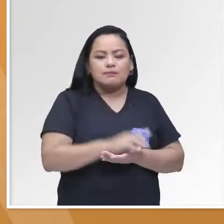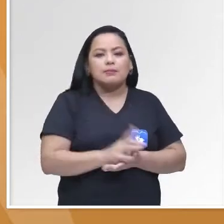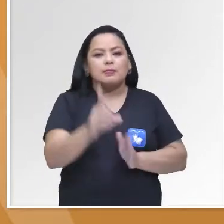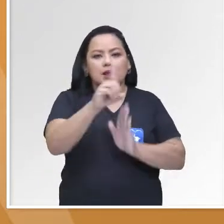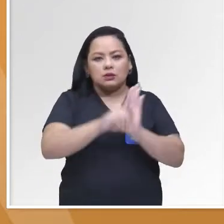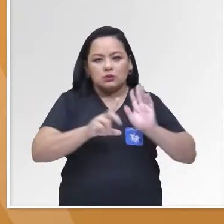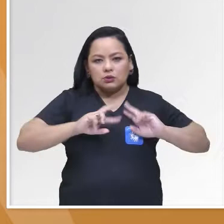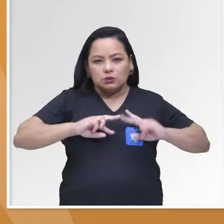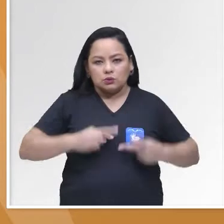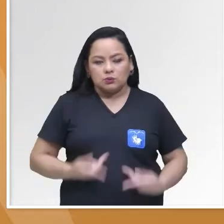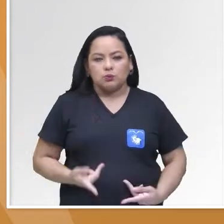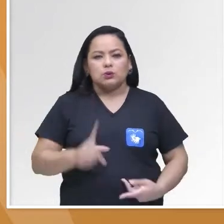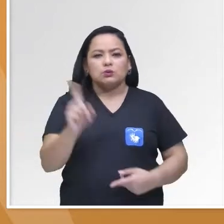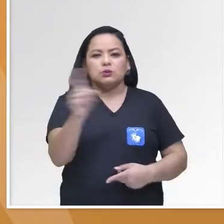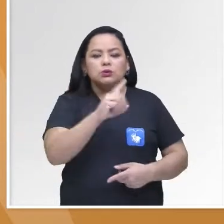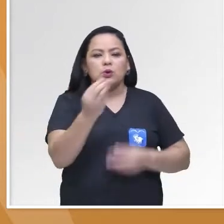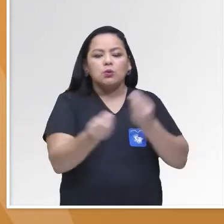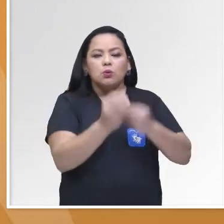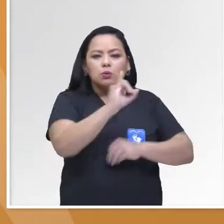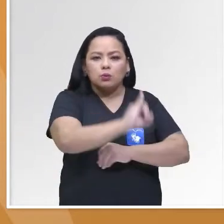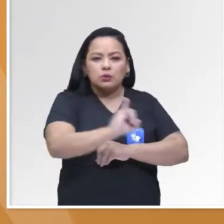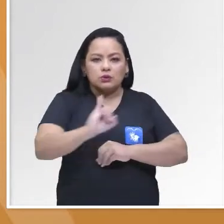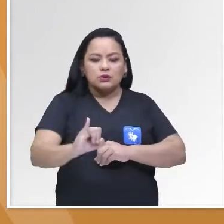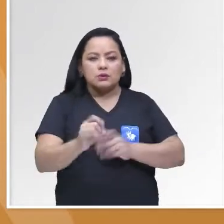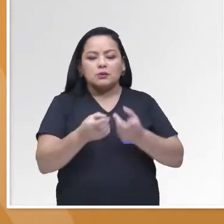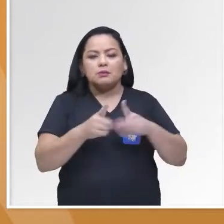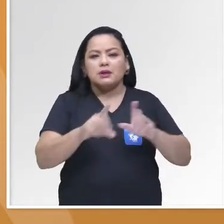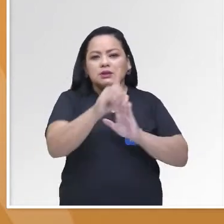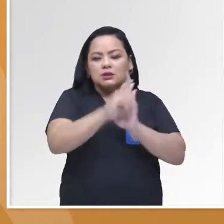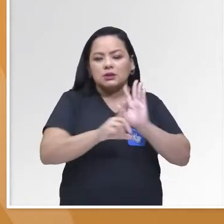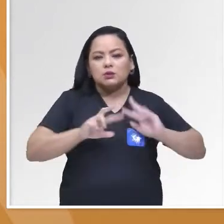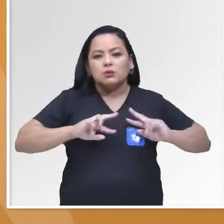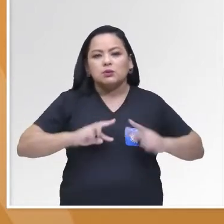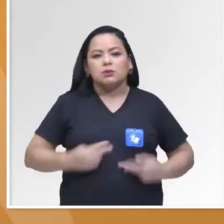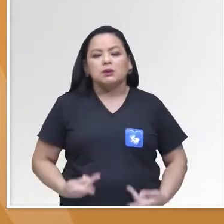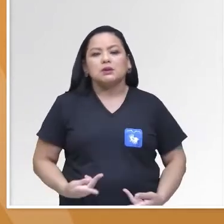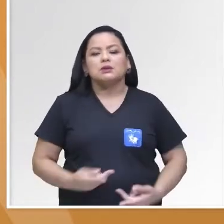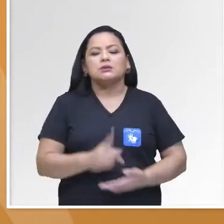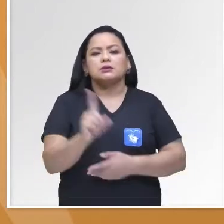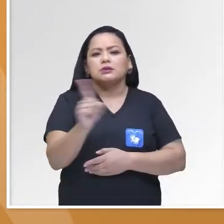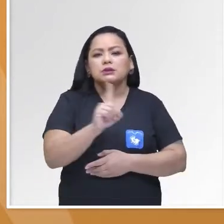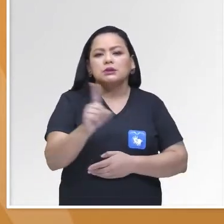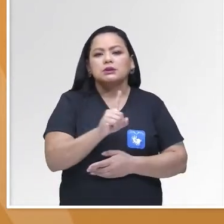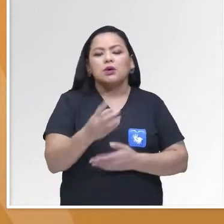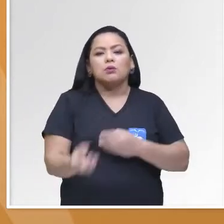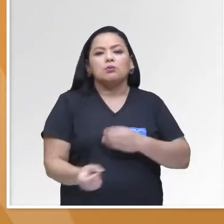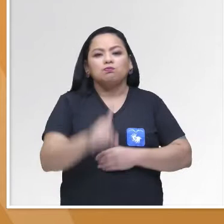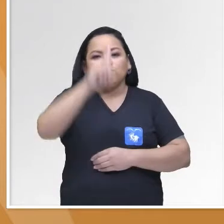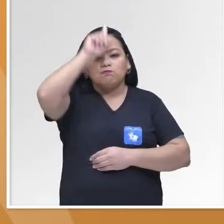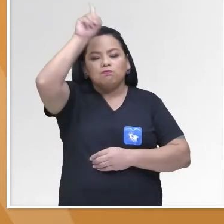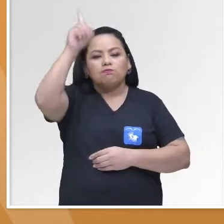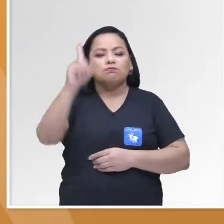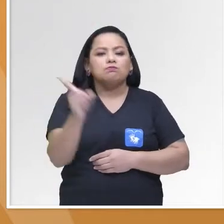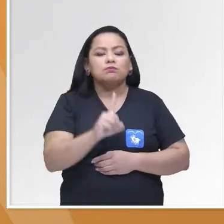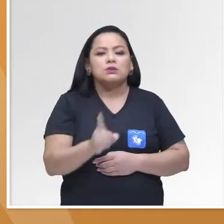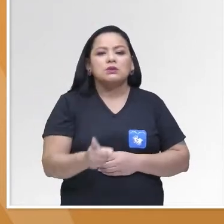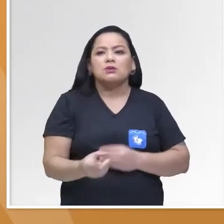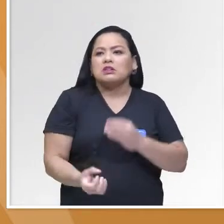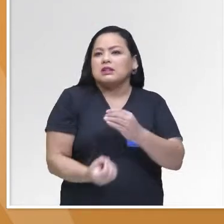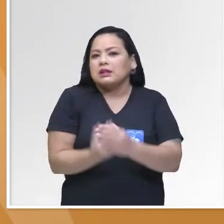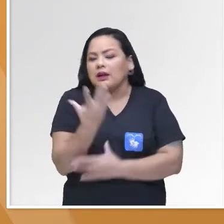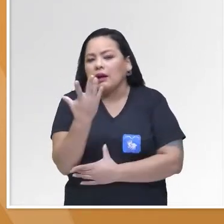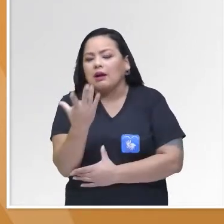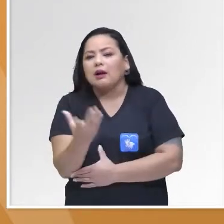Direito humano não é uma entidade. Direitos humanos não é uma invenção que foi criada, que